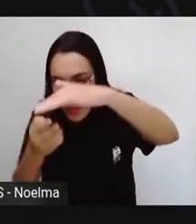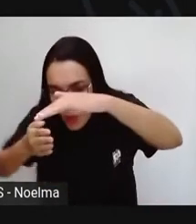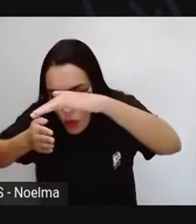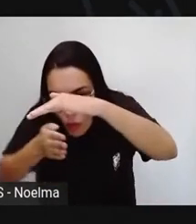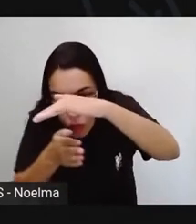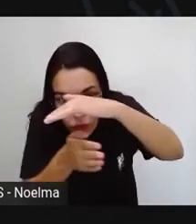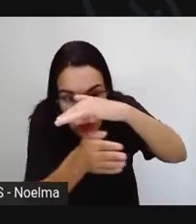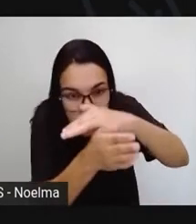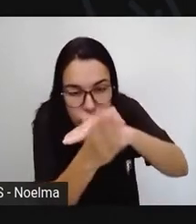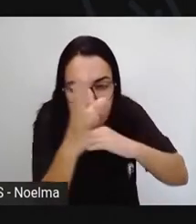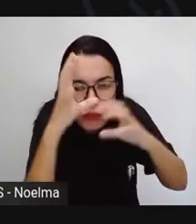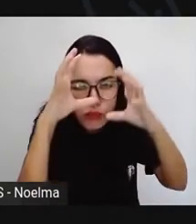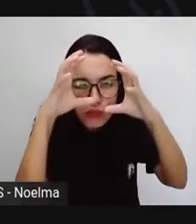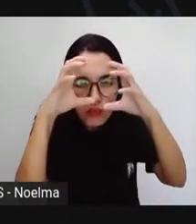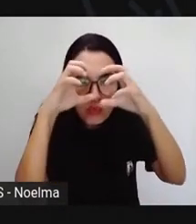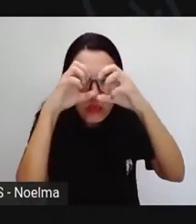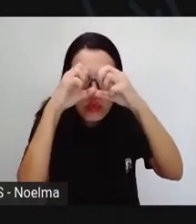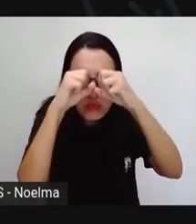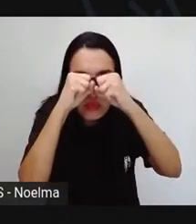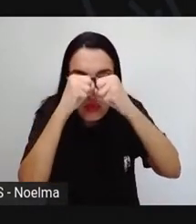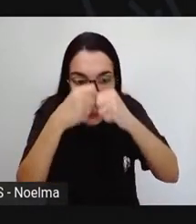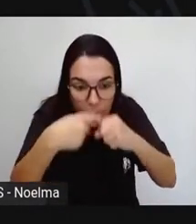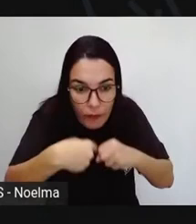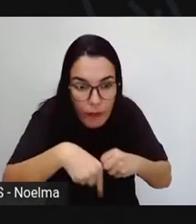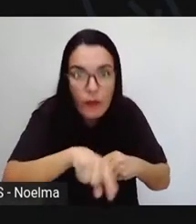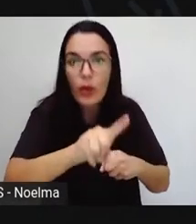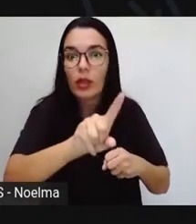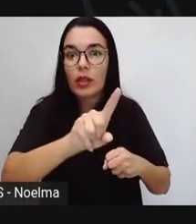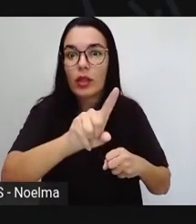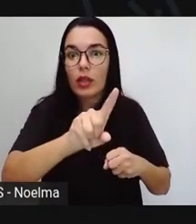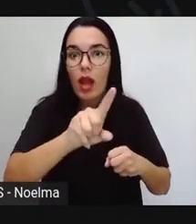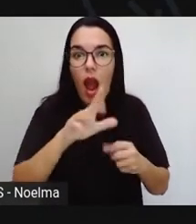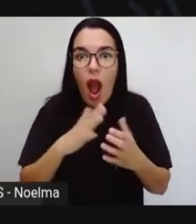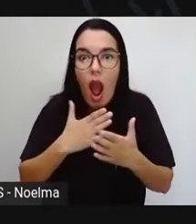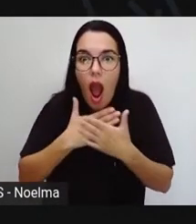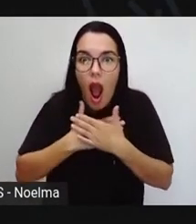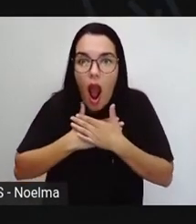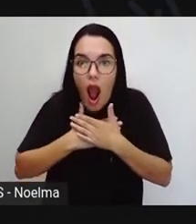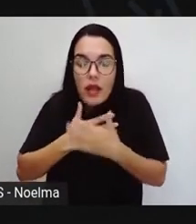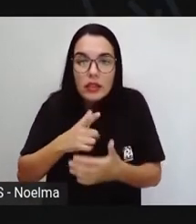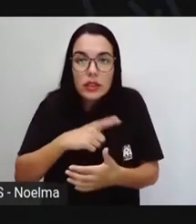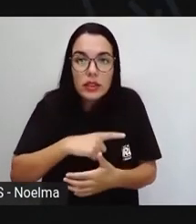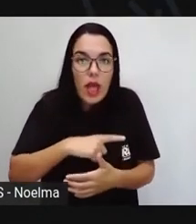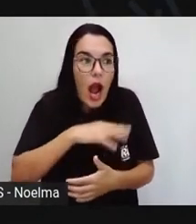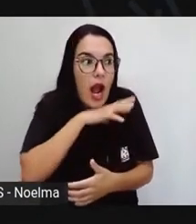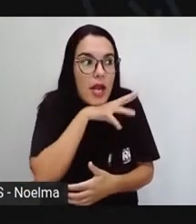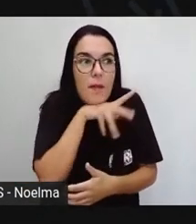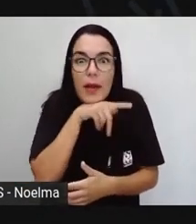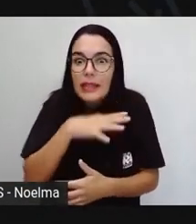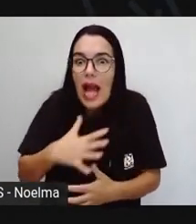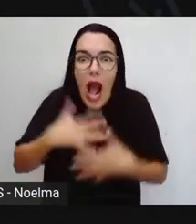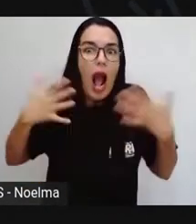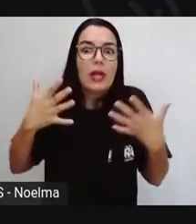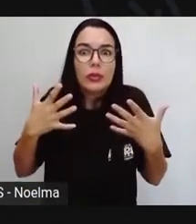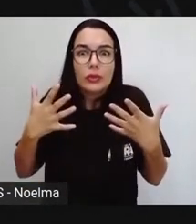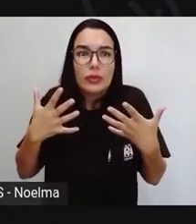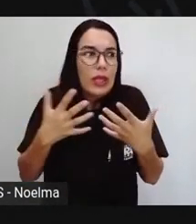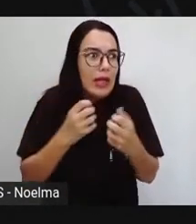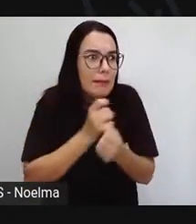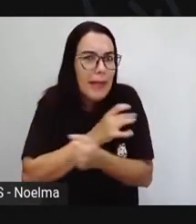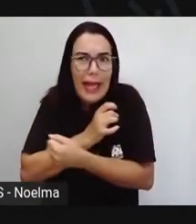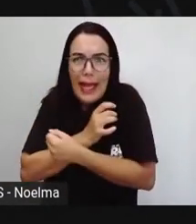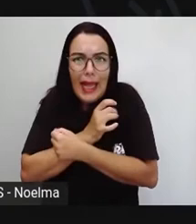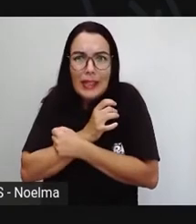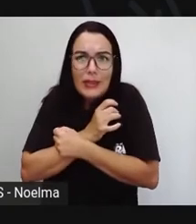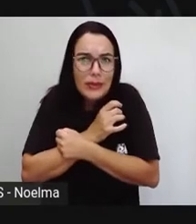se meteram. Era um lugar feio, com bichos assustadores. Dava medo?